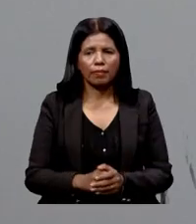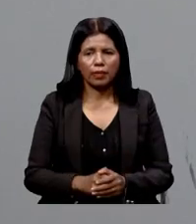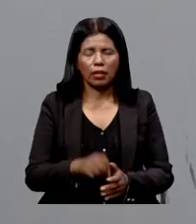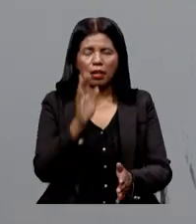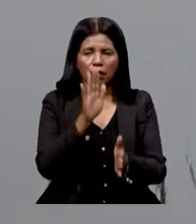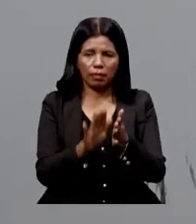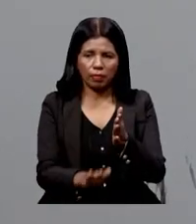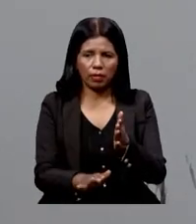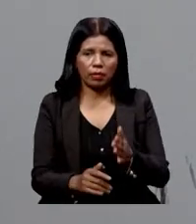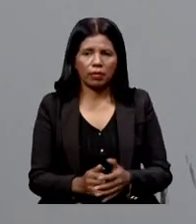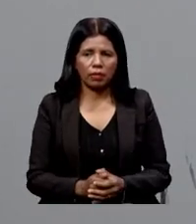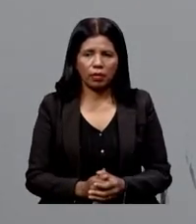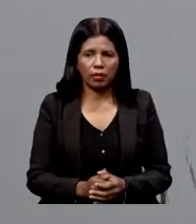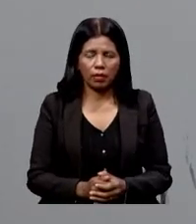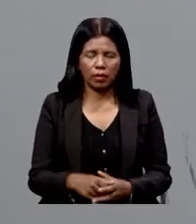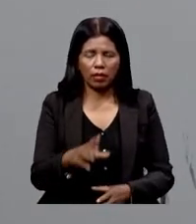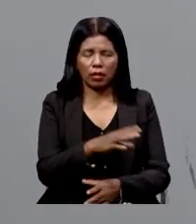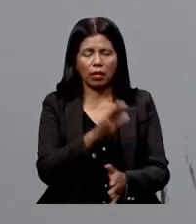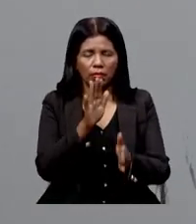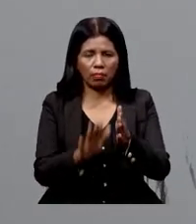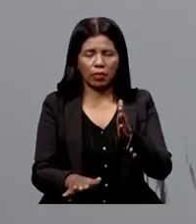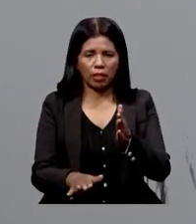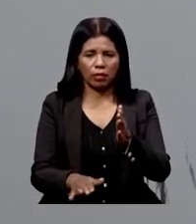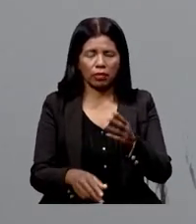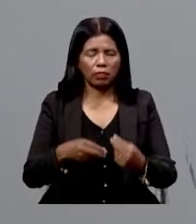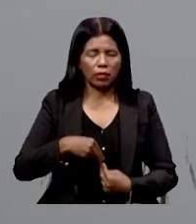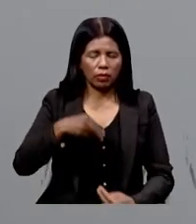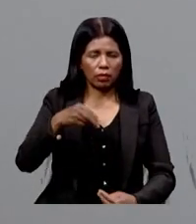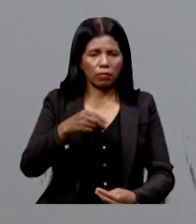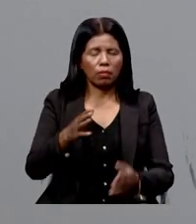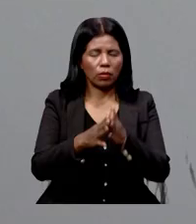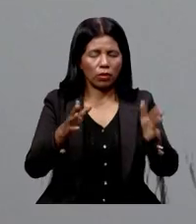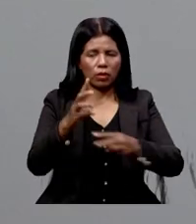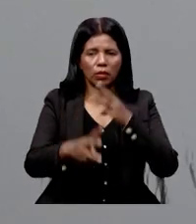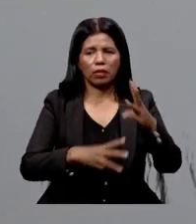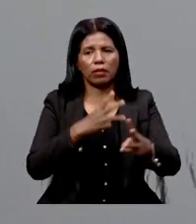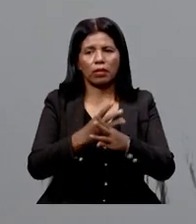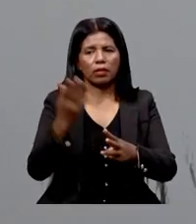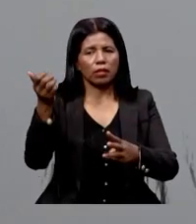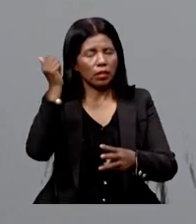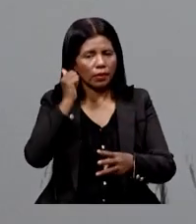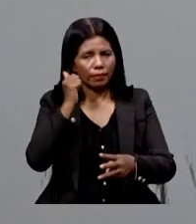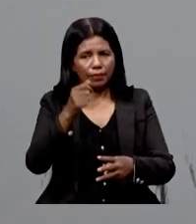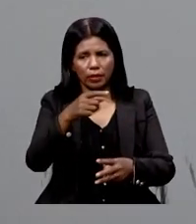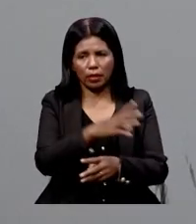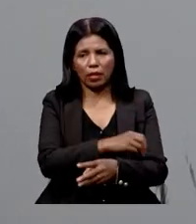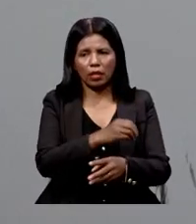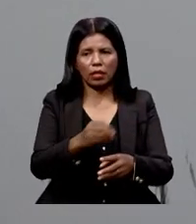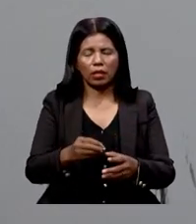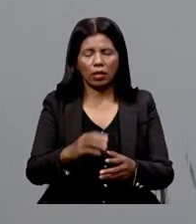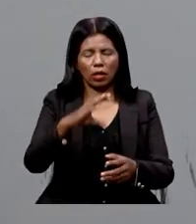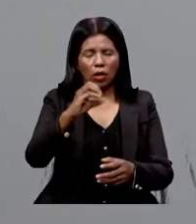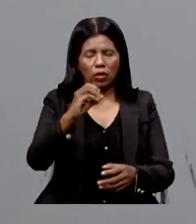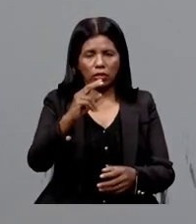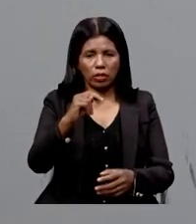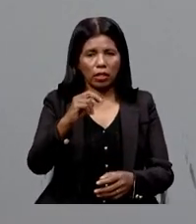menos tasa ne be makbote te be si ha mundo no ia ia asiático então constantine